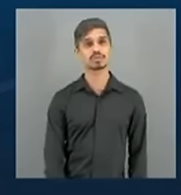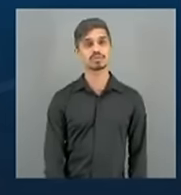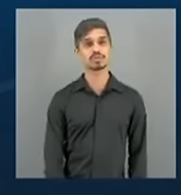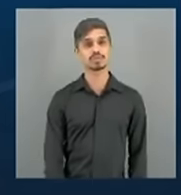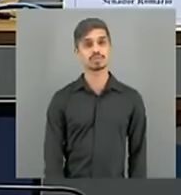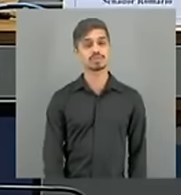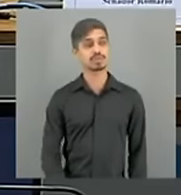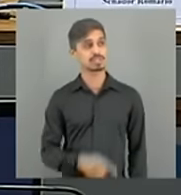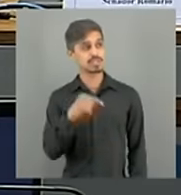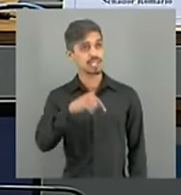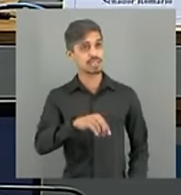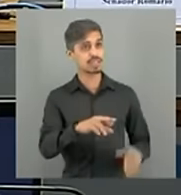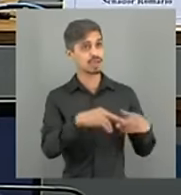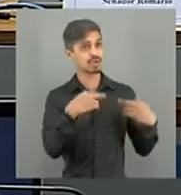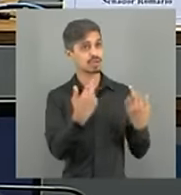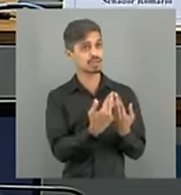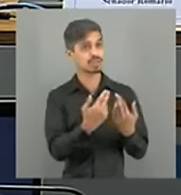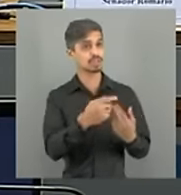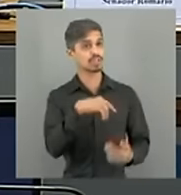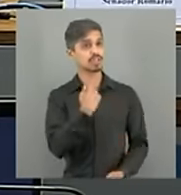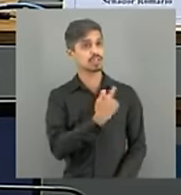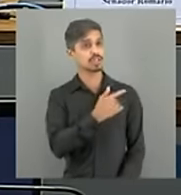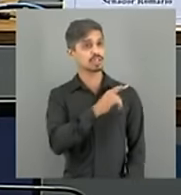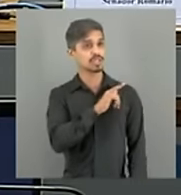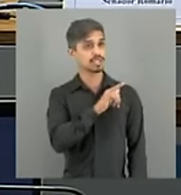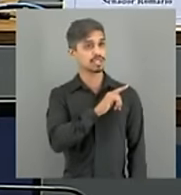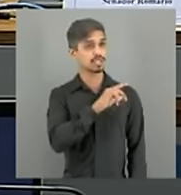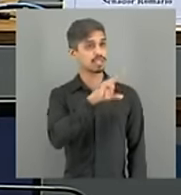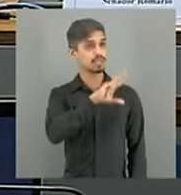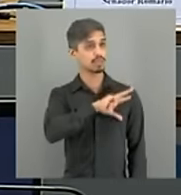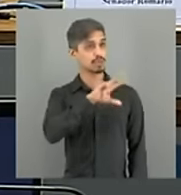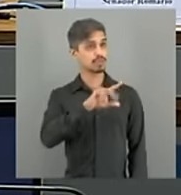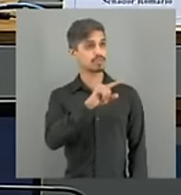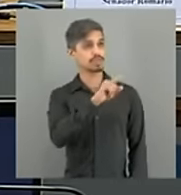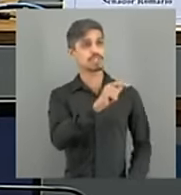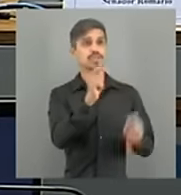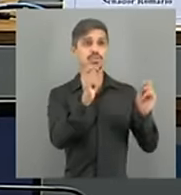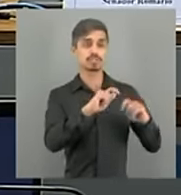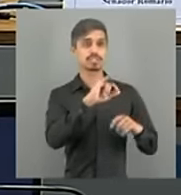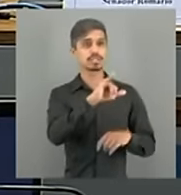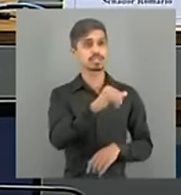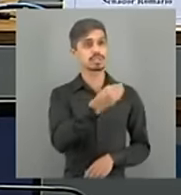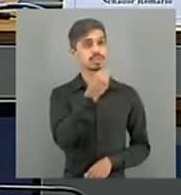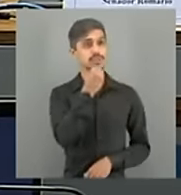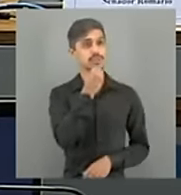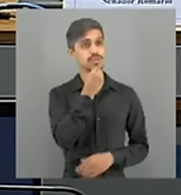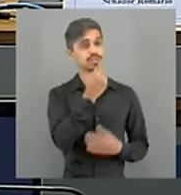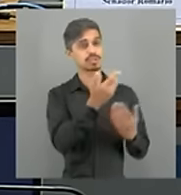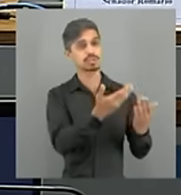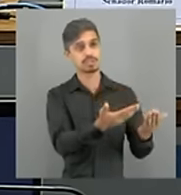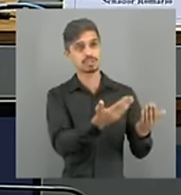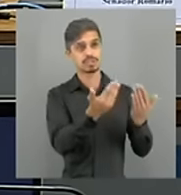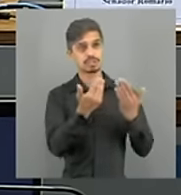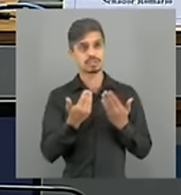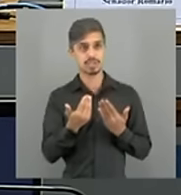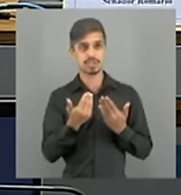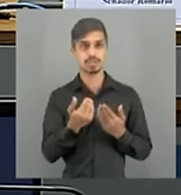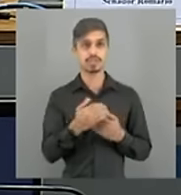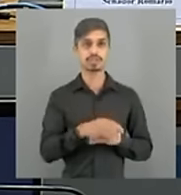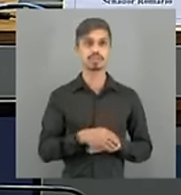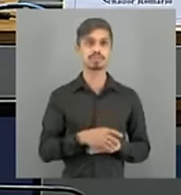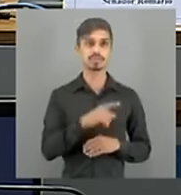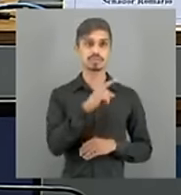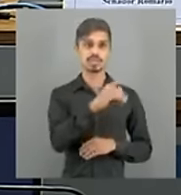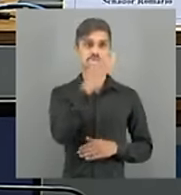Nessa reunião que a gente vai ter em Portugal, você vai ter essa oportunidade de passar para a gente. Você acredita